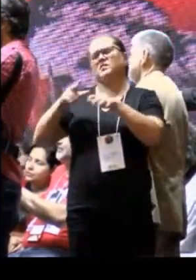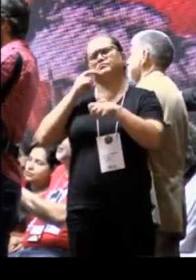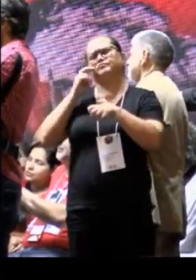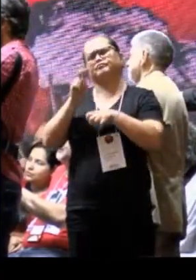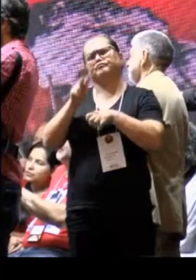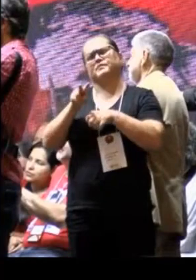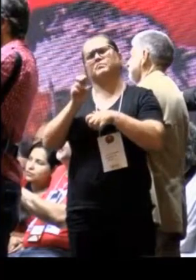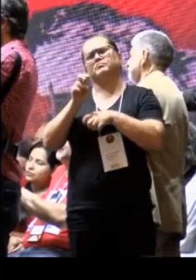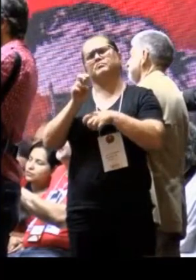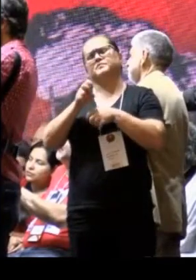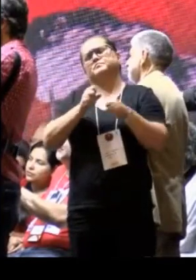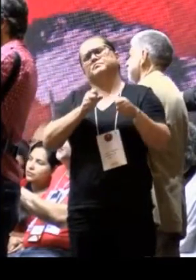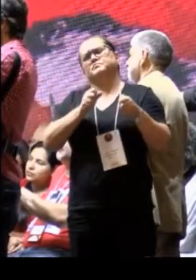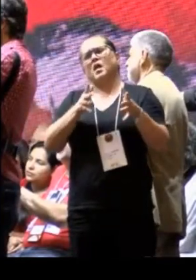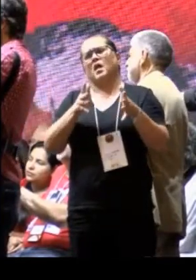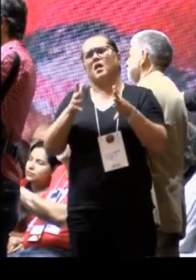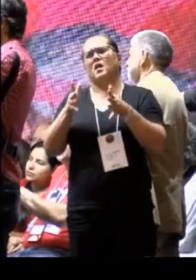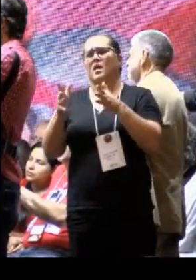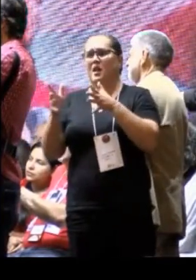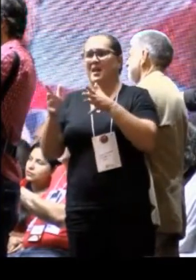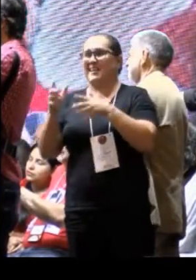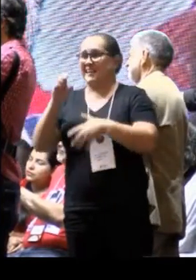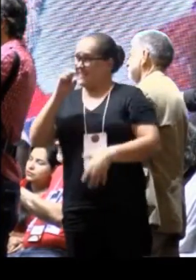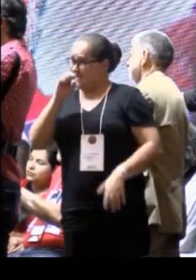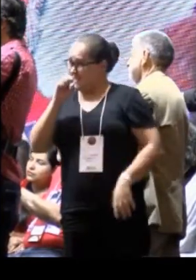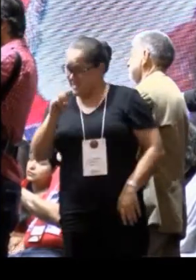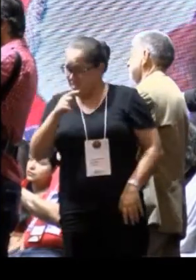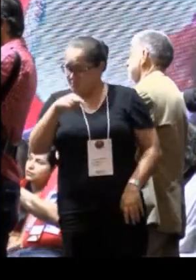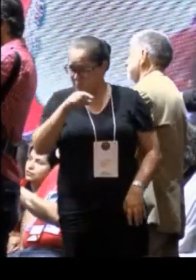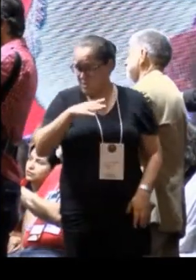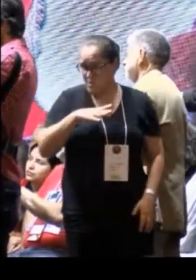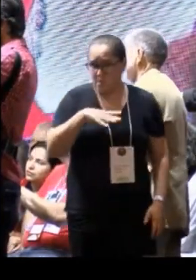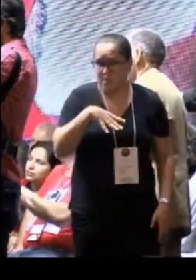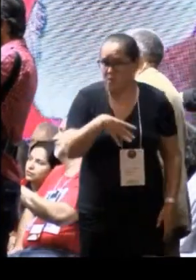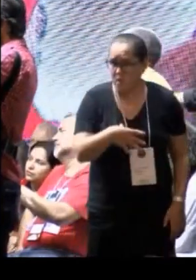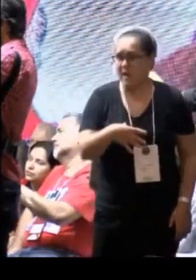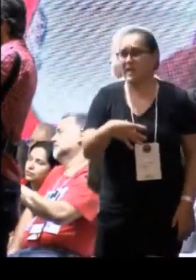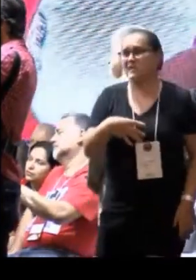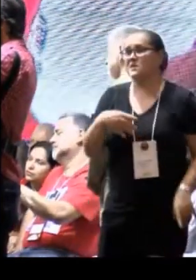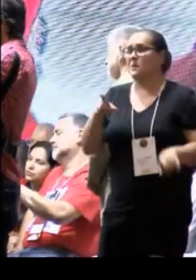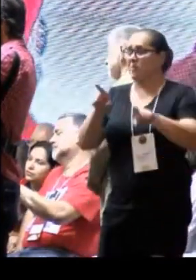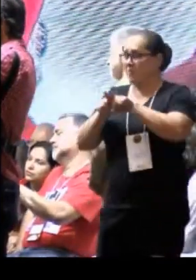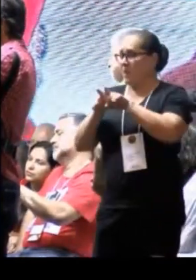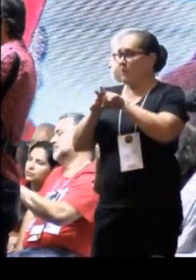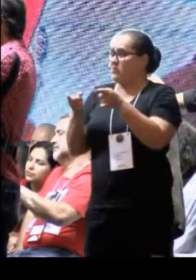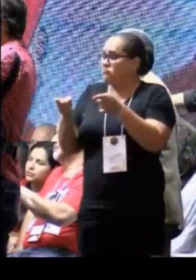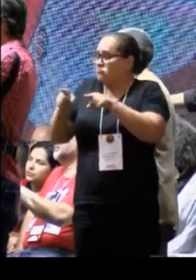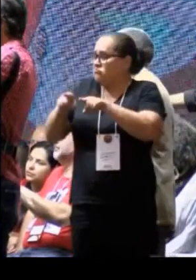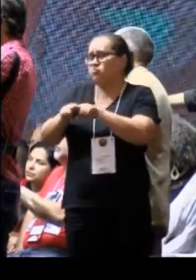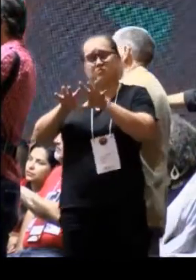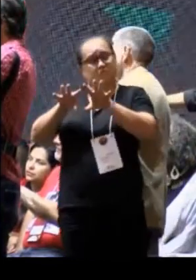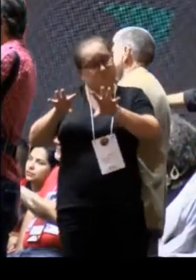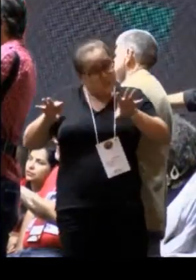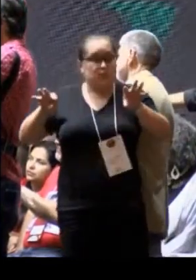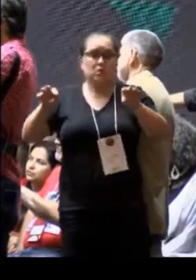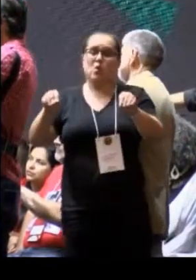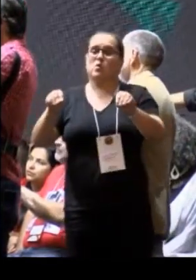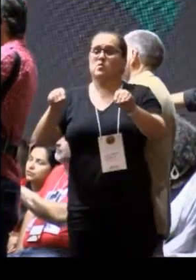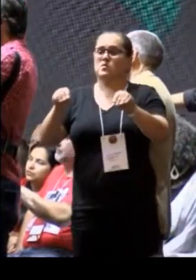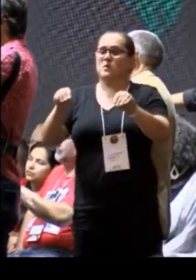demais, e eu acho que se não fosse a coragem, se não fosse o companheirismo,